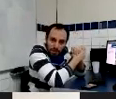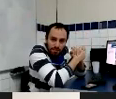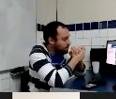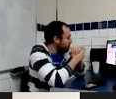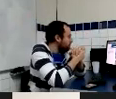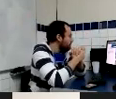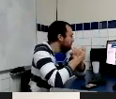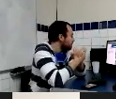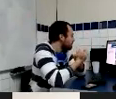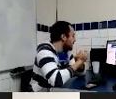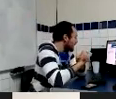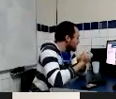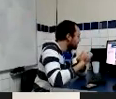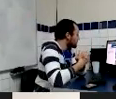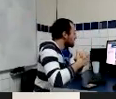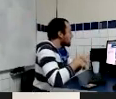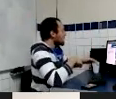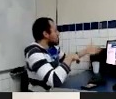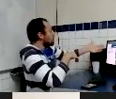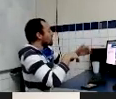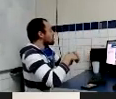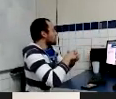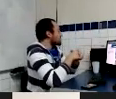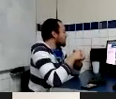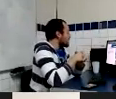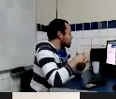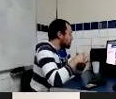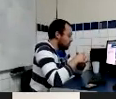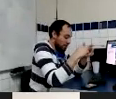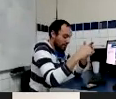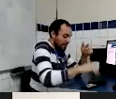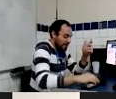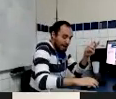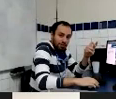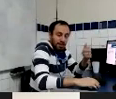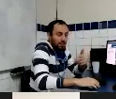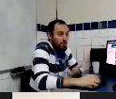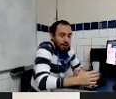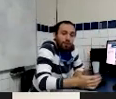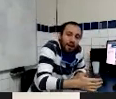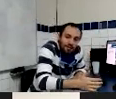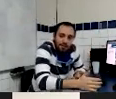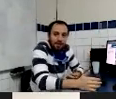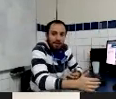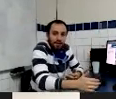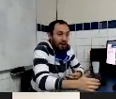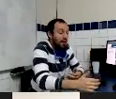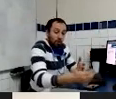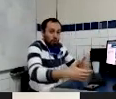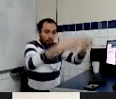Tudo bem? Beleza? E com maior sobra de alimentos de produção artesanal, gente, o que acontece?